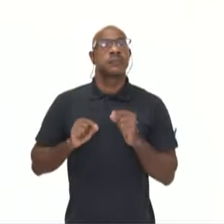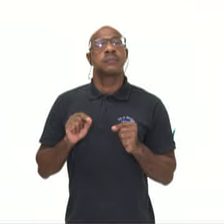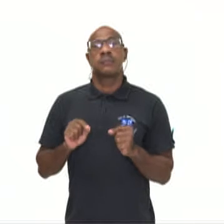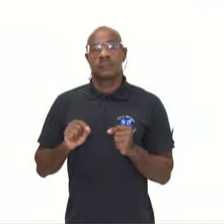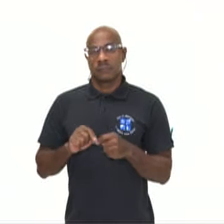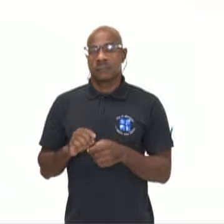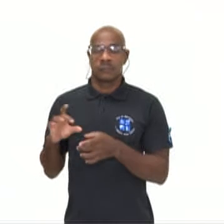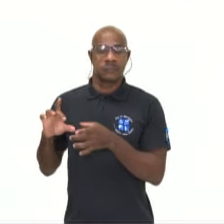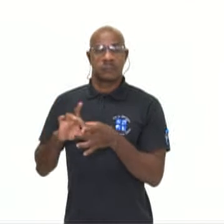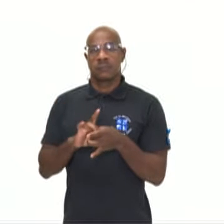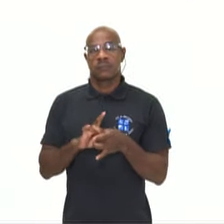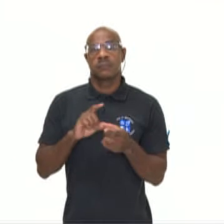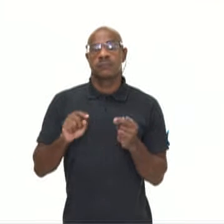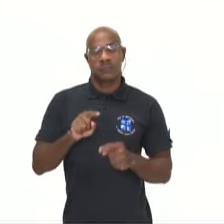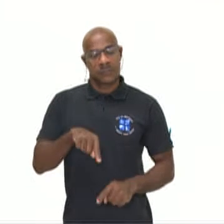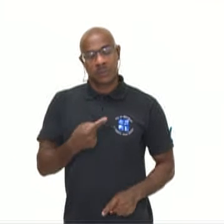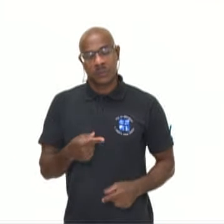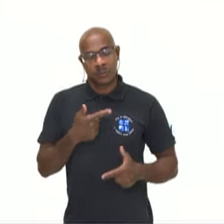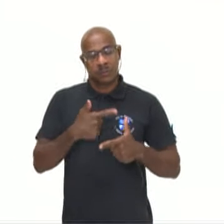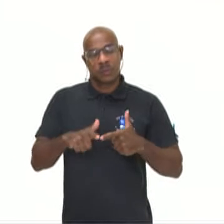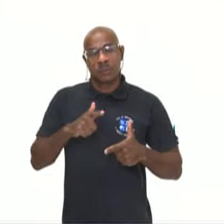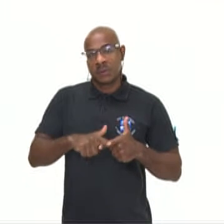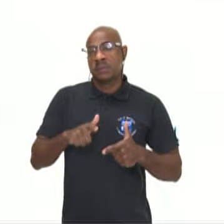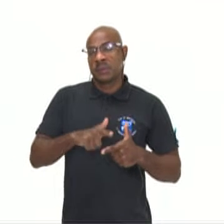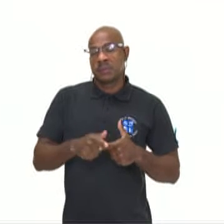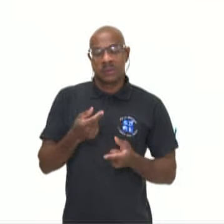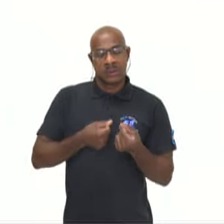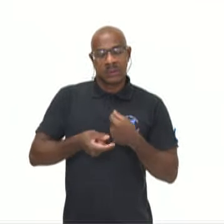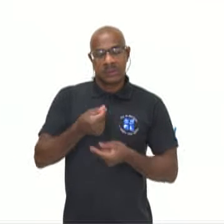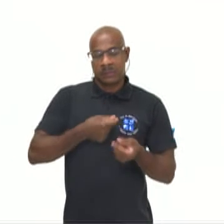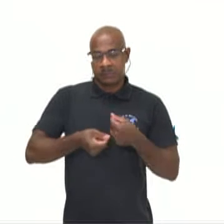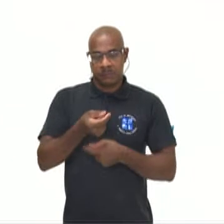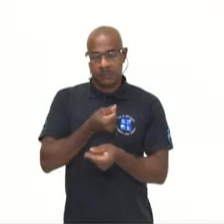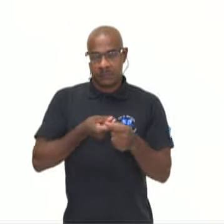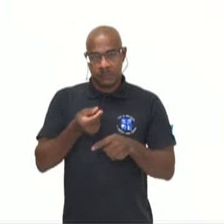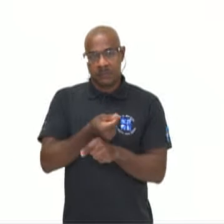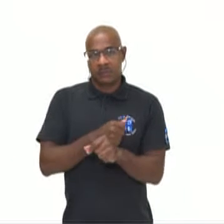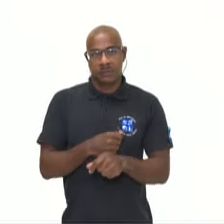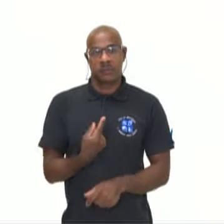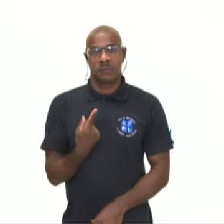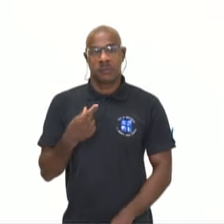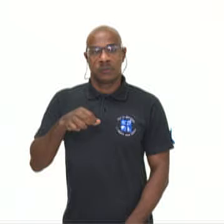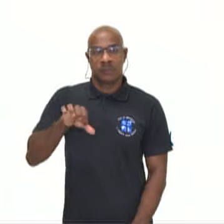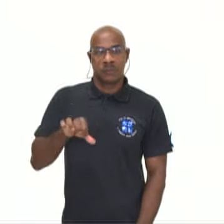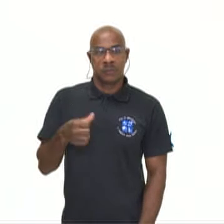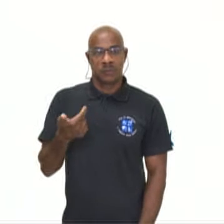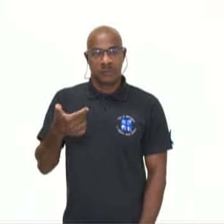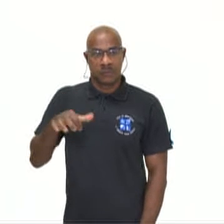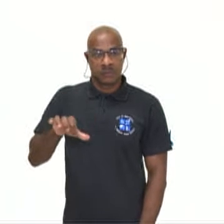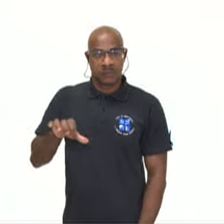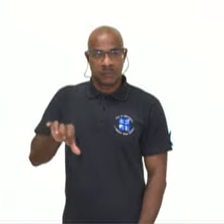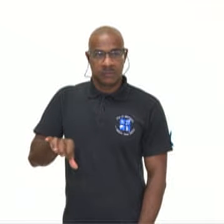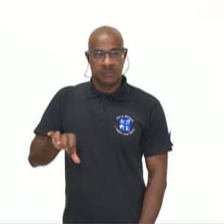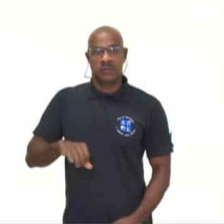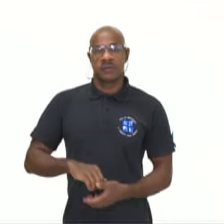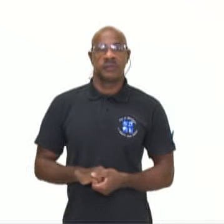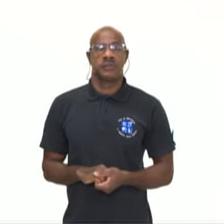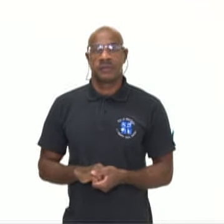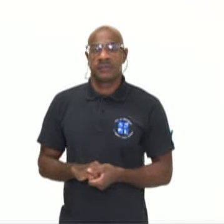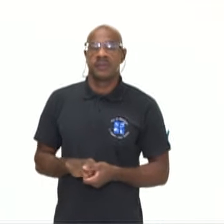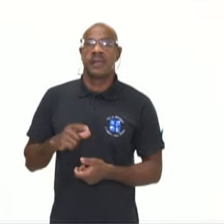o contexto pós-crise capitalista de 29. Ela exigiu a intervenção do Estado na